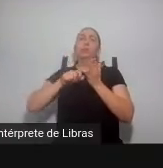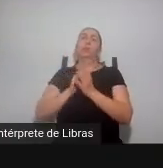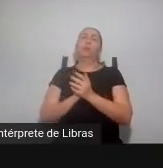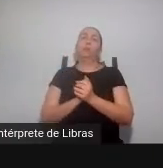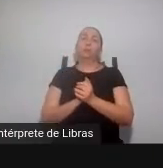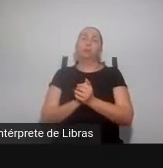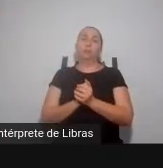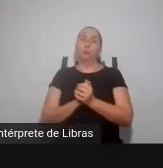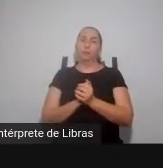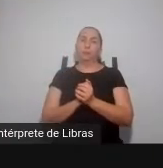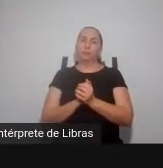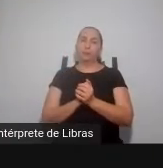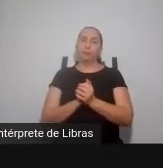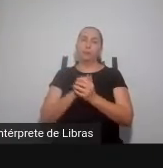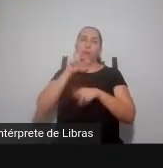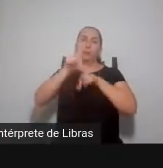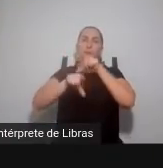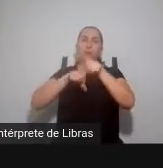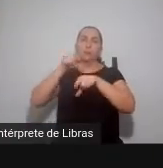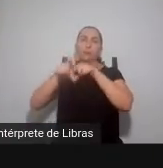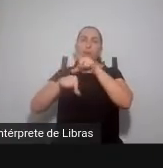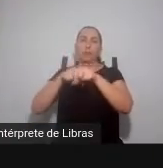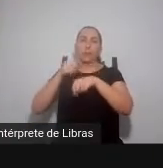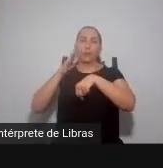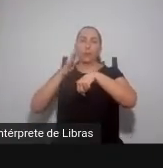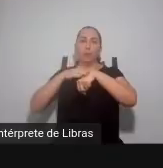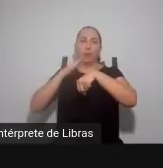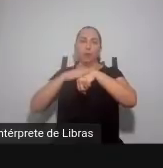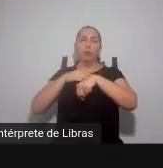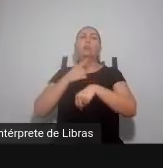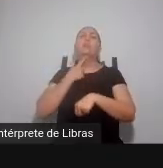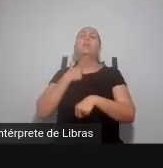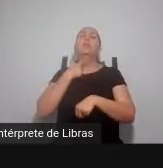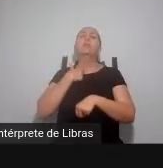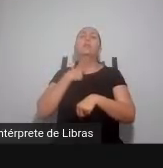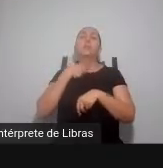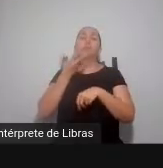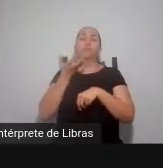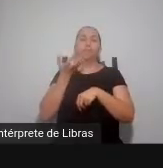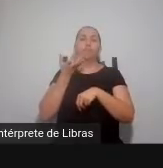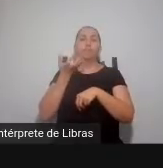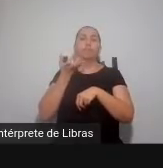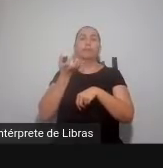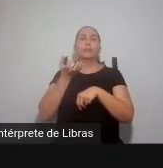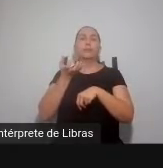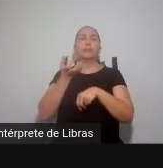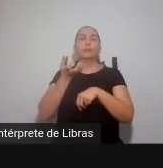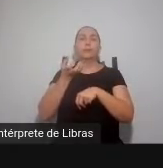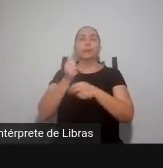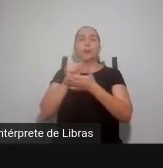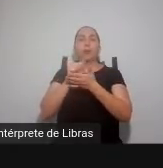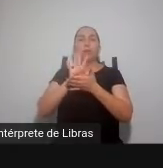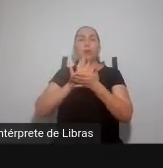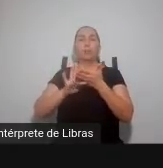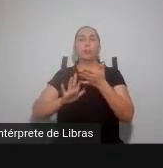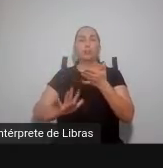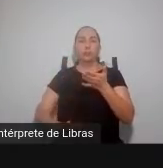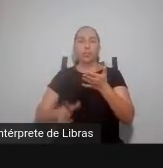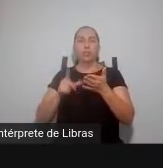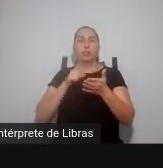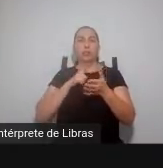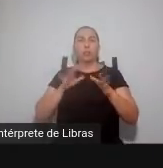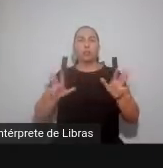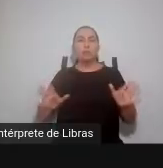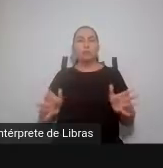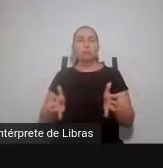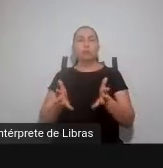por escolha própria, né? Por desejo de realizar essas tarefas e investir tudo que tem